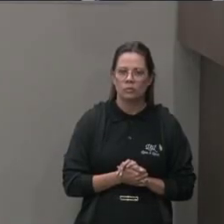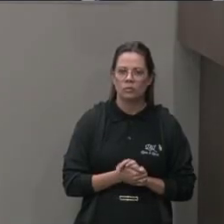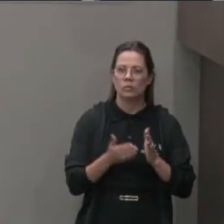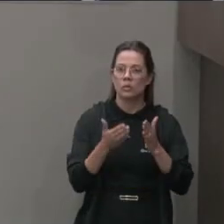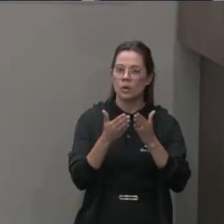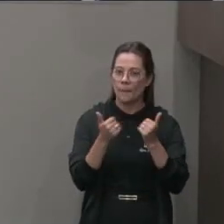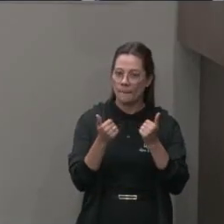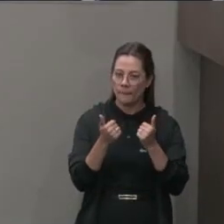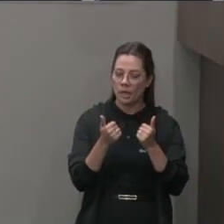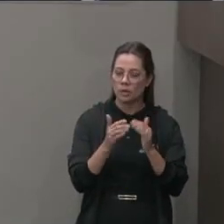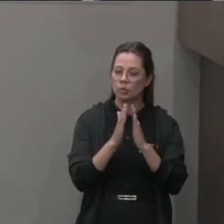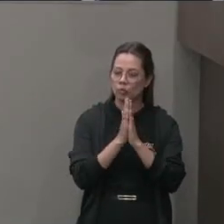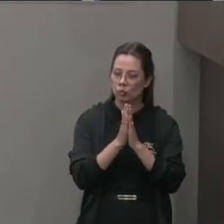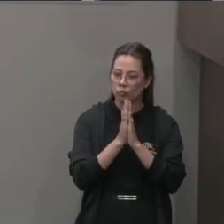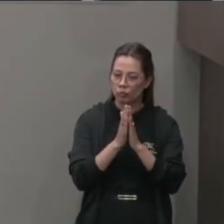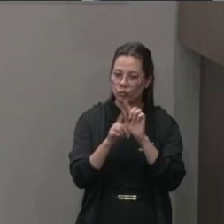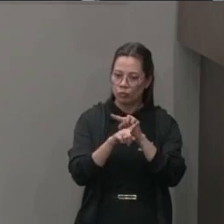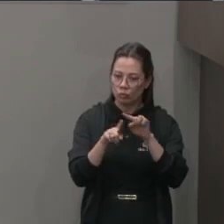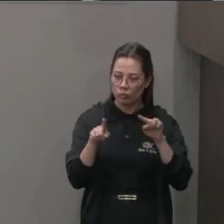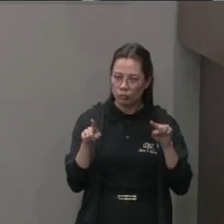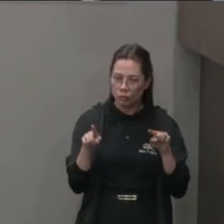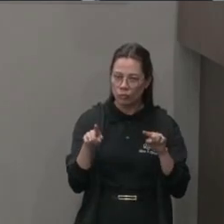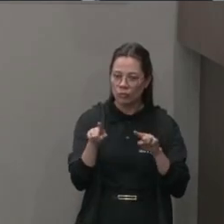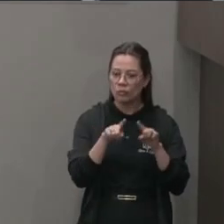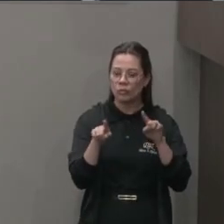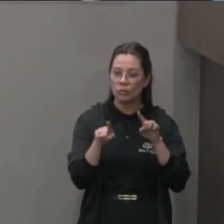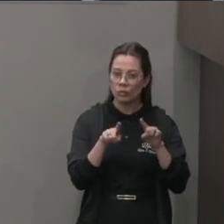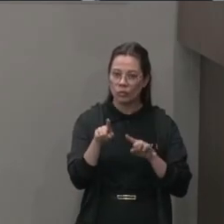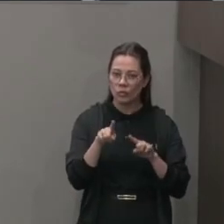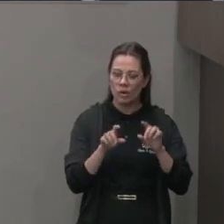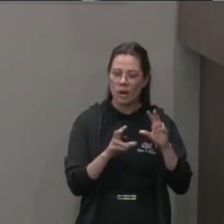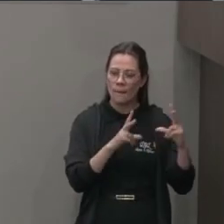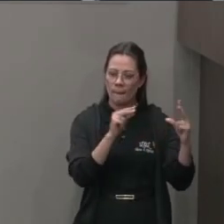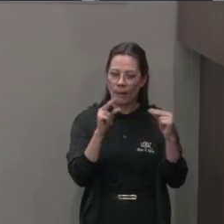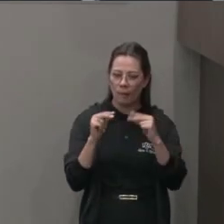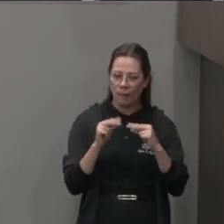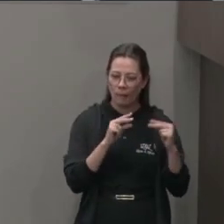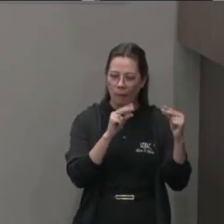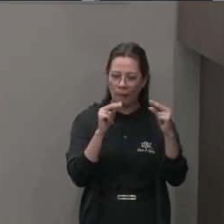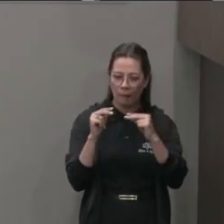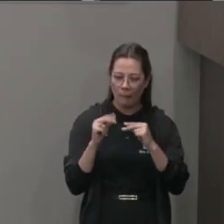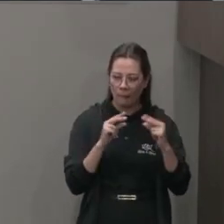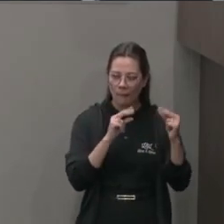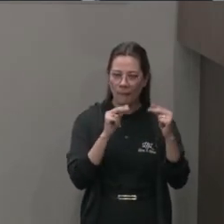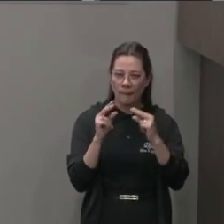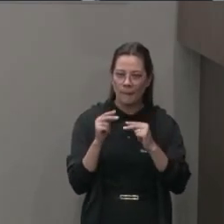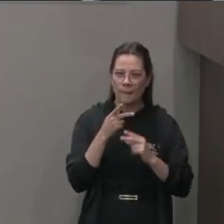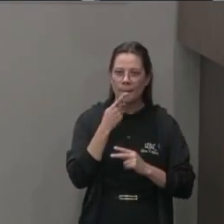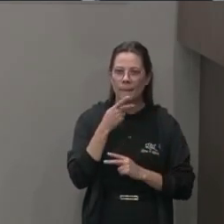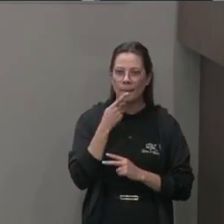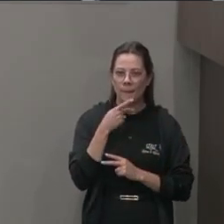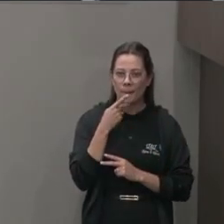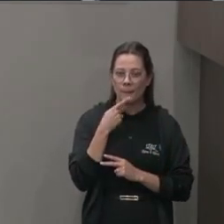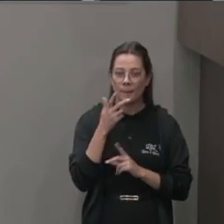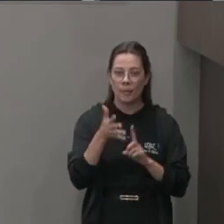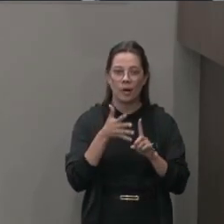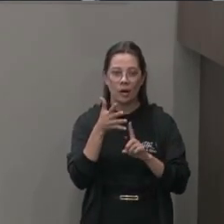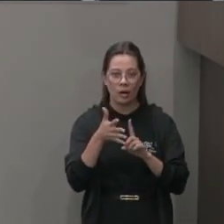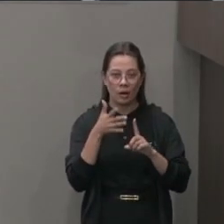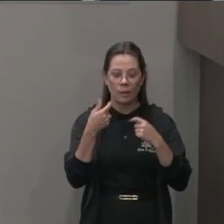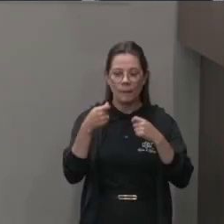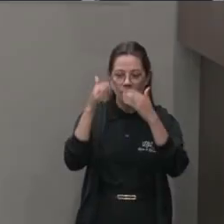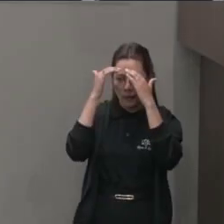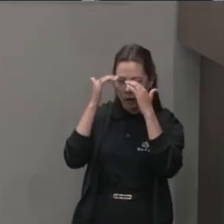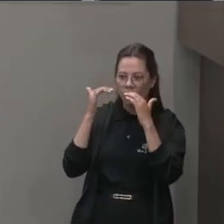por gentileza das conversas paralelas enquanto o vereador estiver na tribuna, por